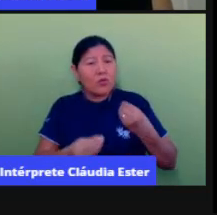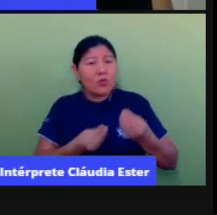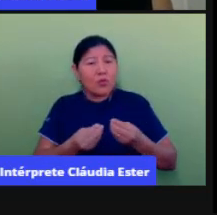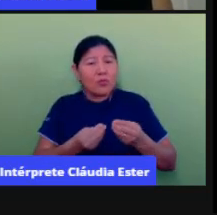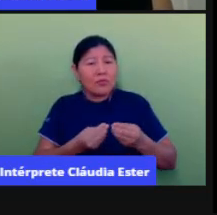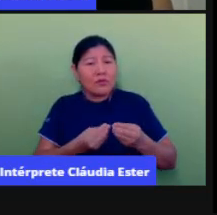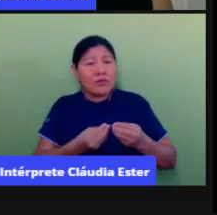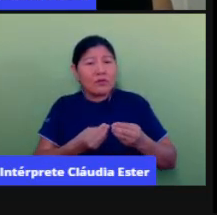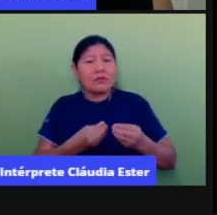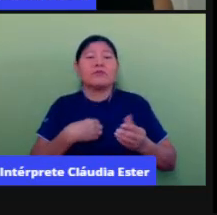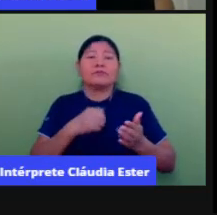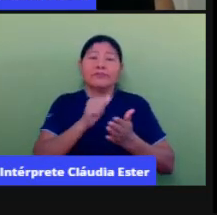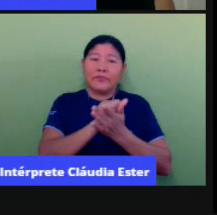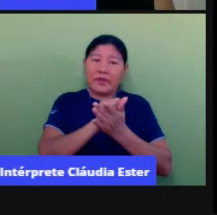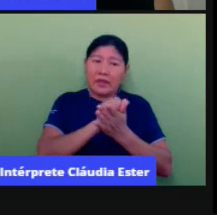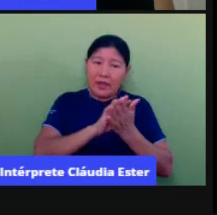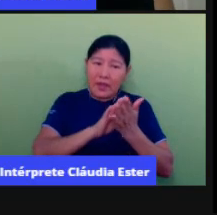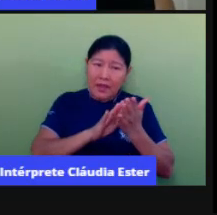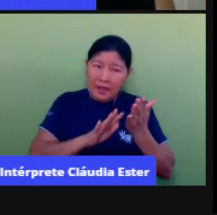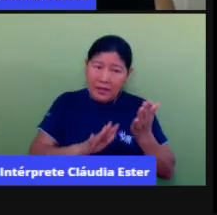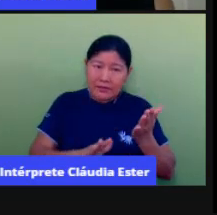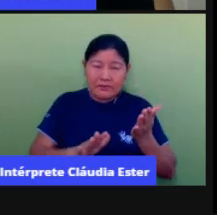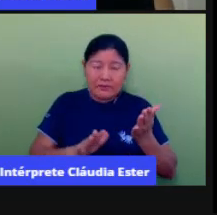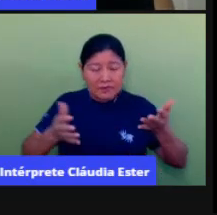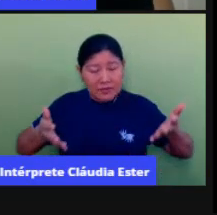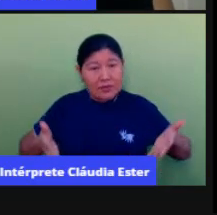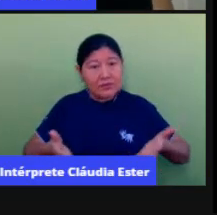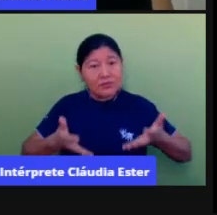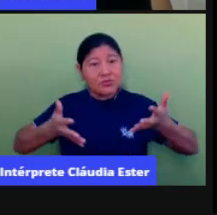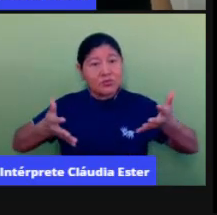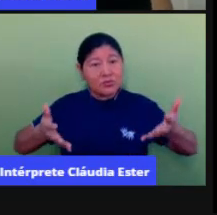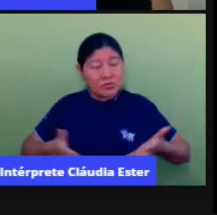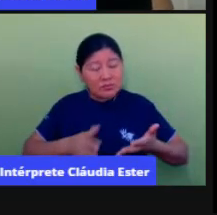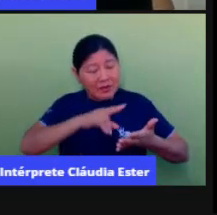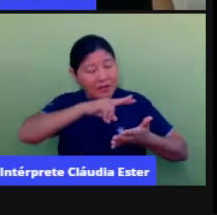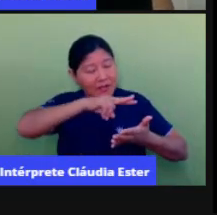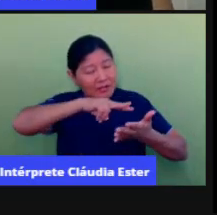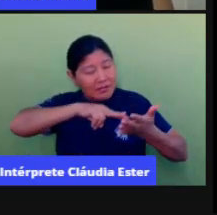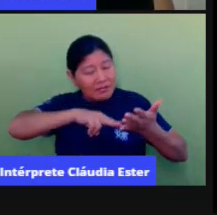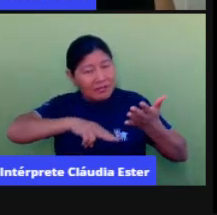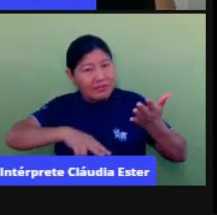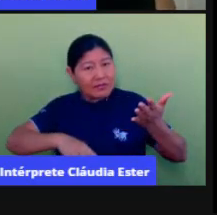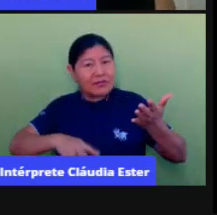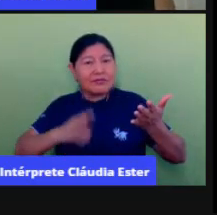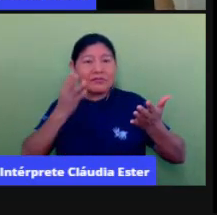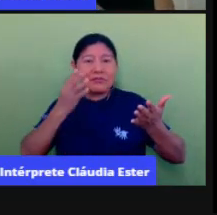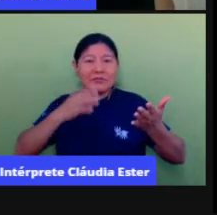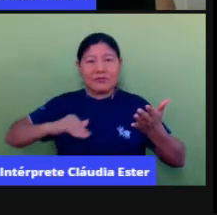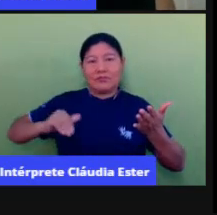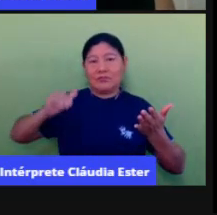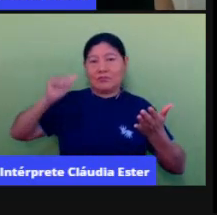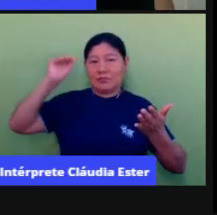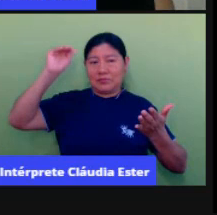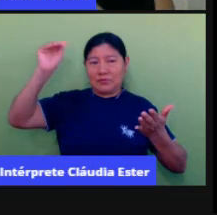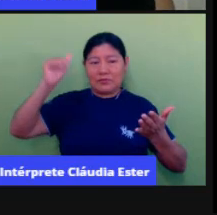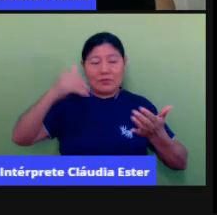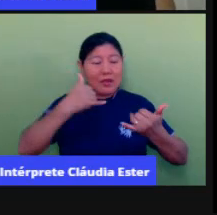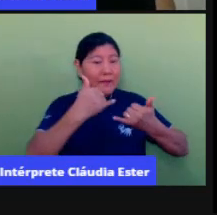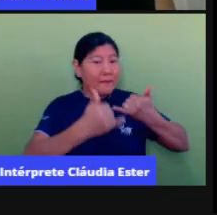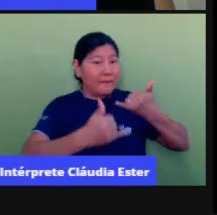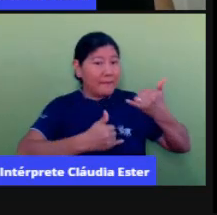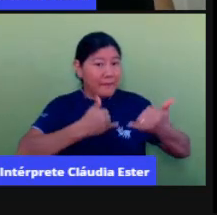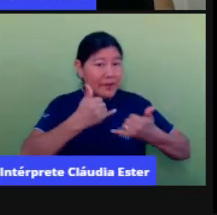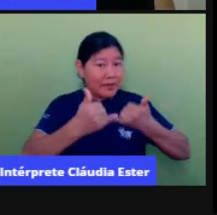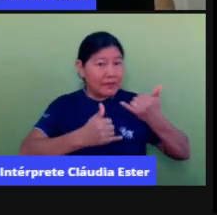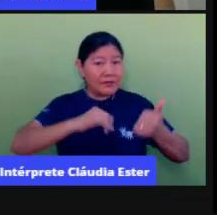atividades que gerem estímulo, leitura de textos pelos adultos, brincadeiras, jogos,